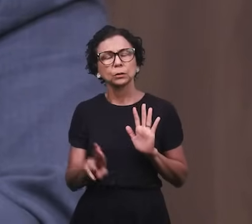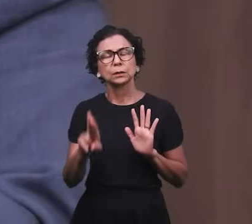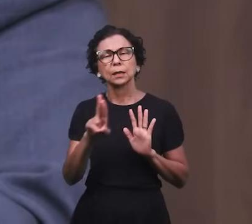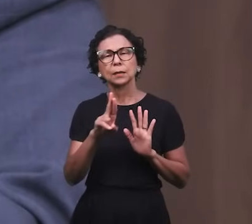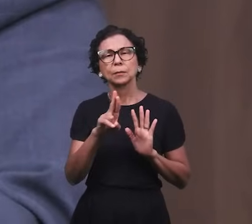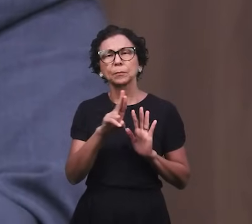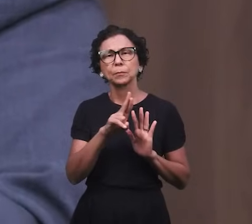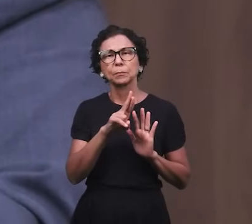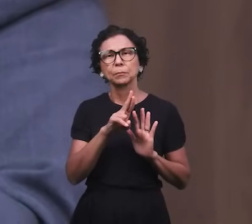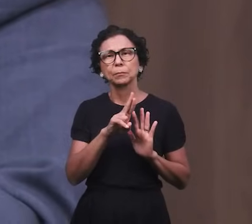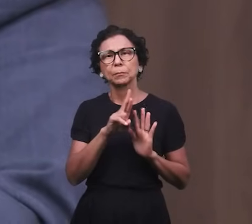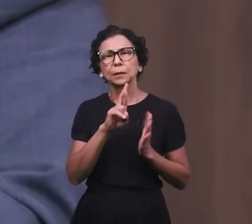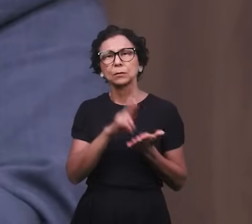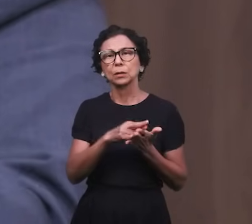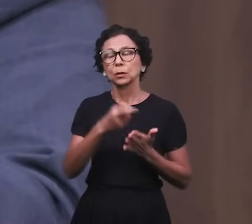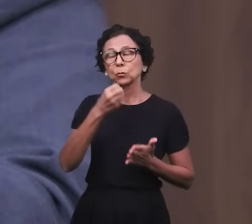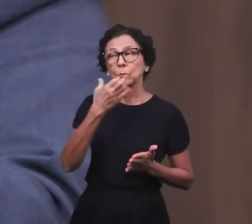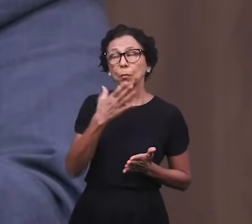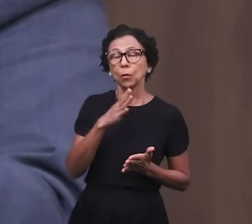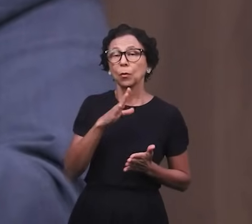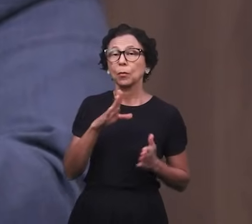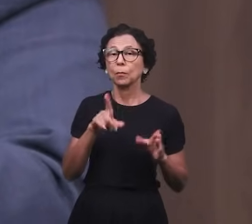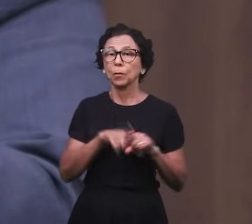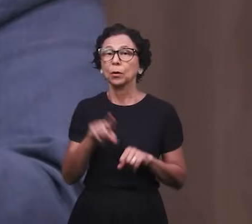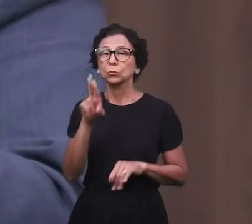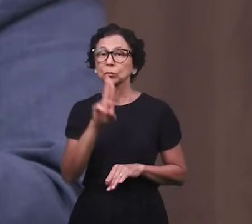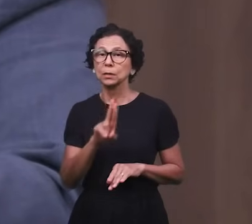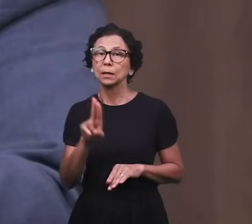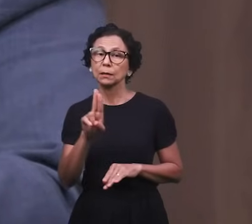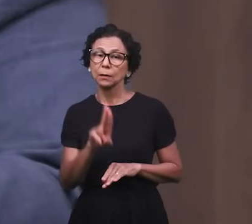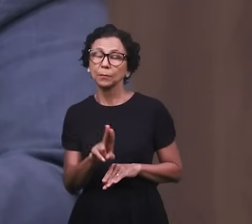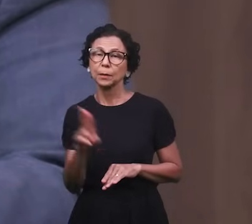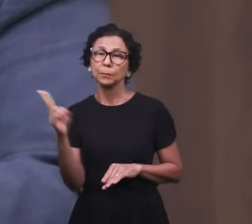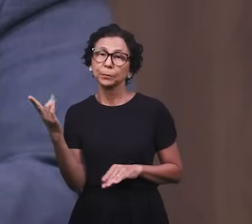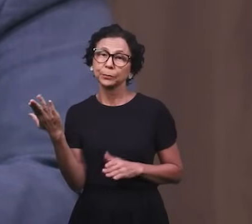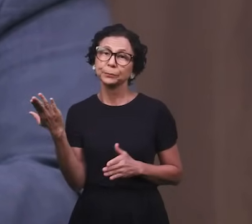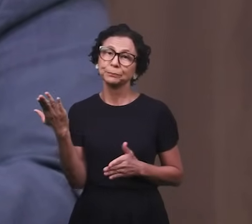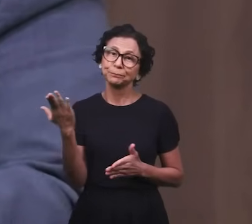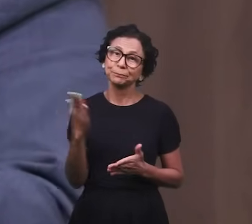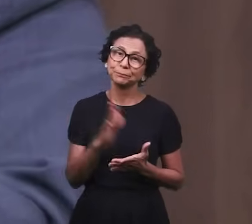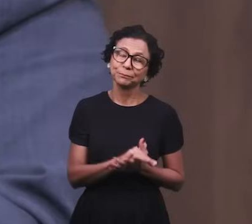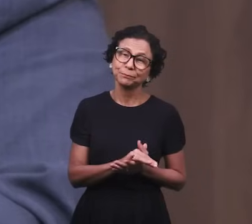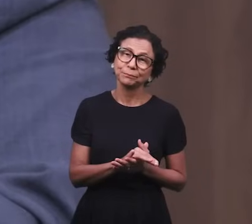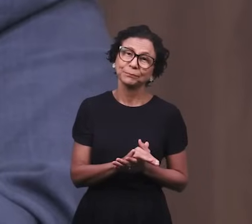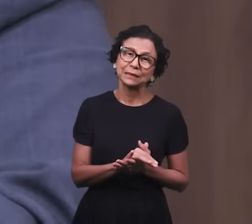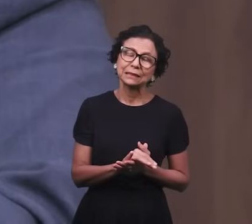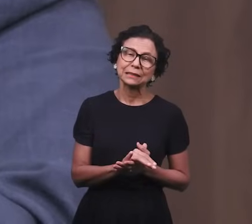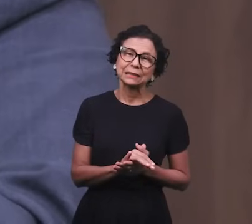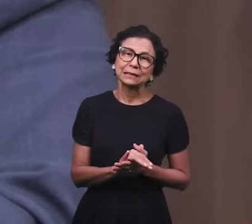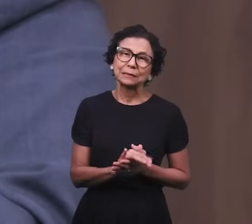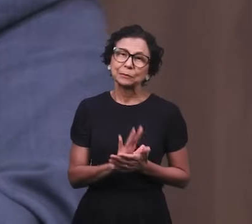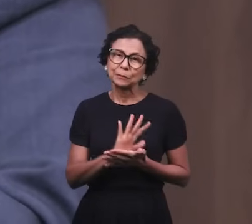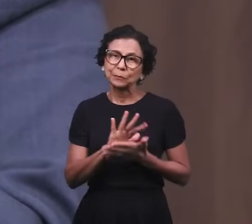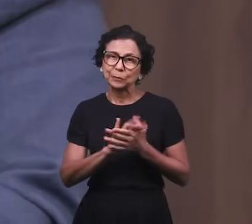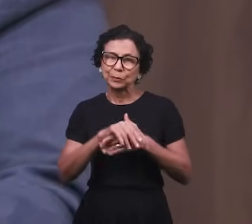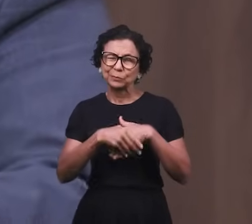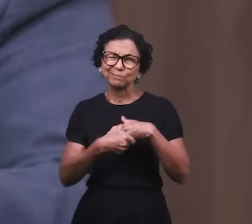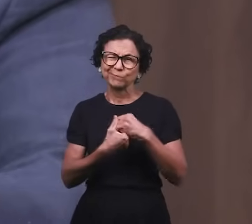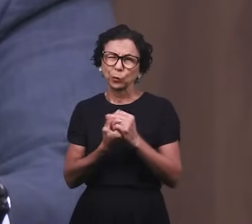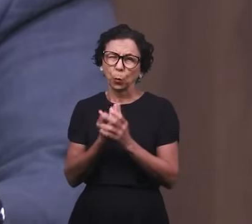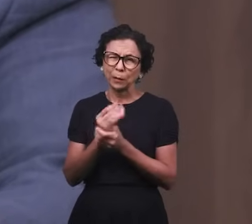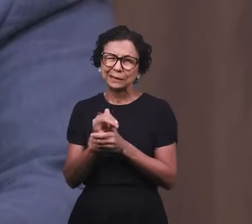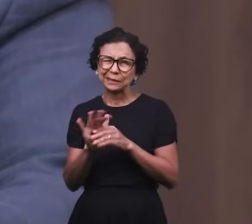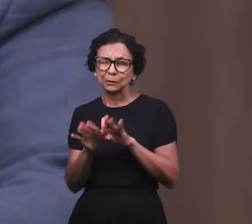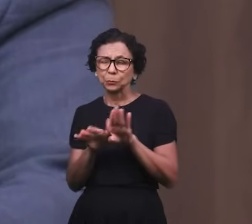extrair informações. Então, ela é segura? Tem um nível de segurança. Certo. Quando a gente fala de informação, de informática, nada